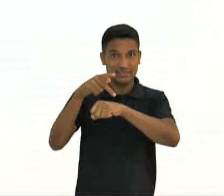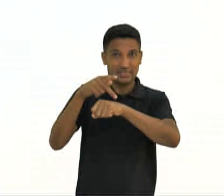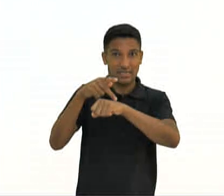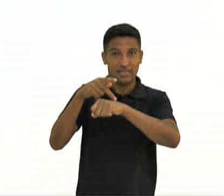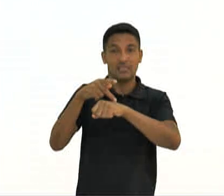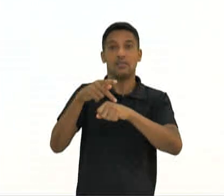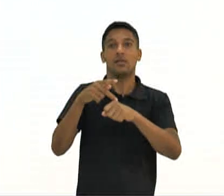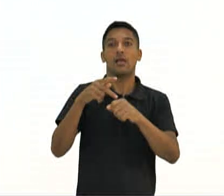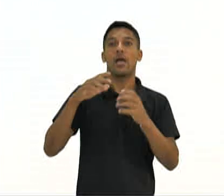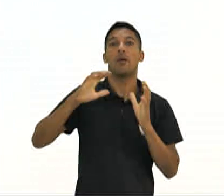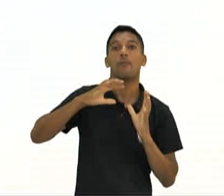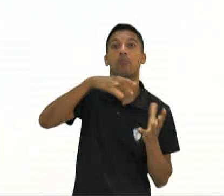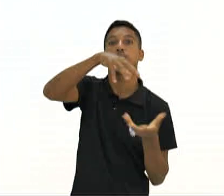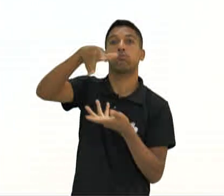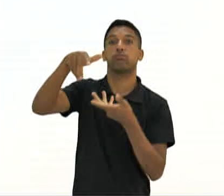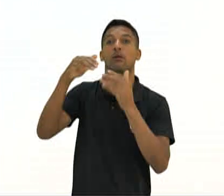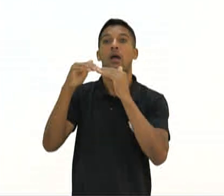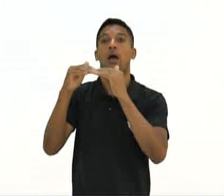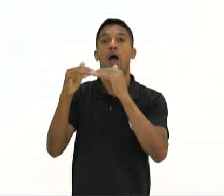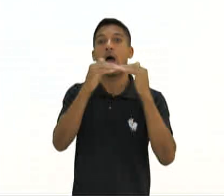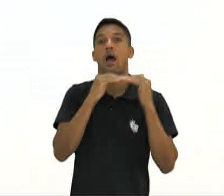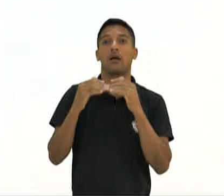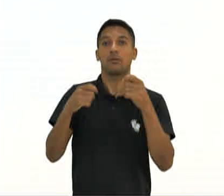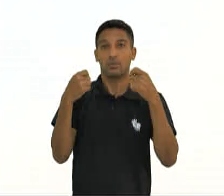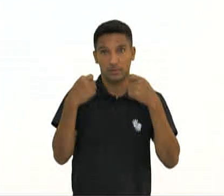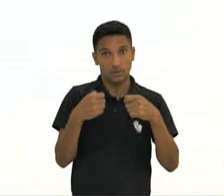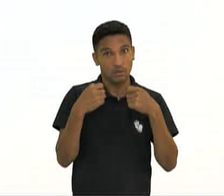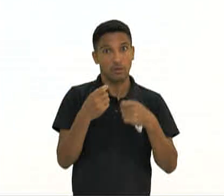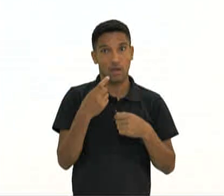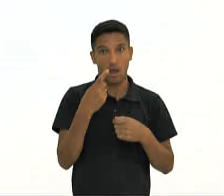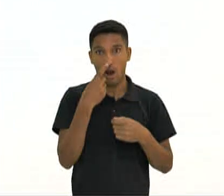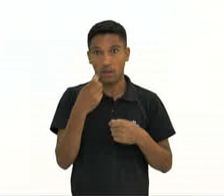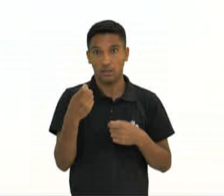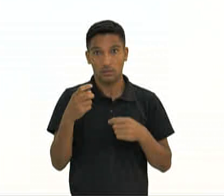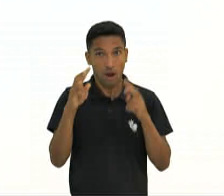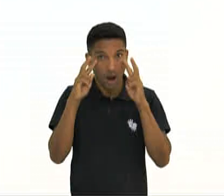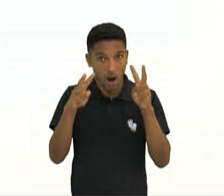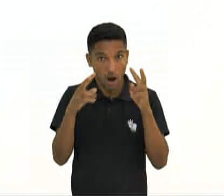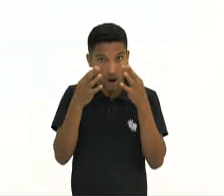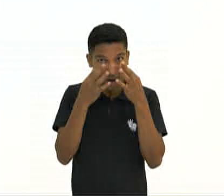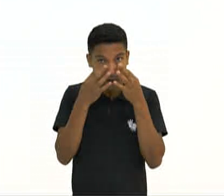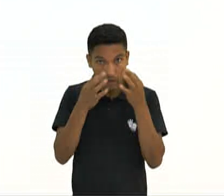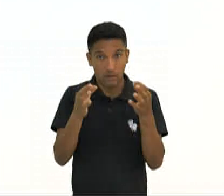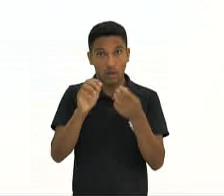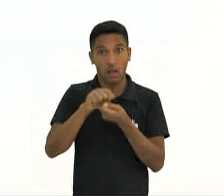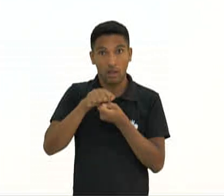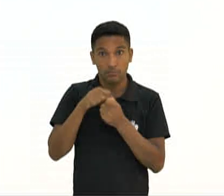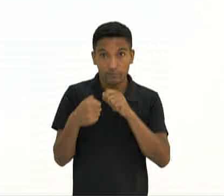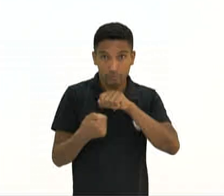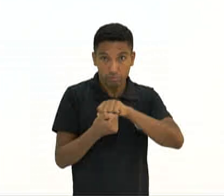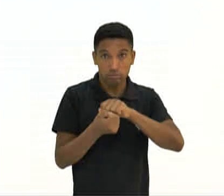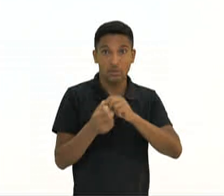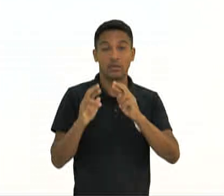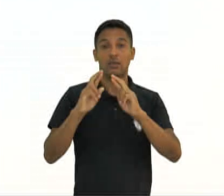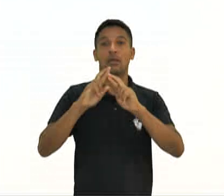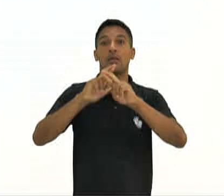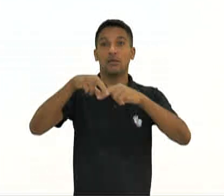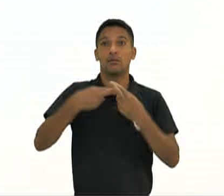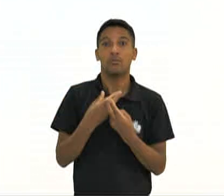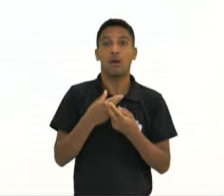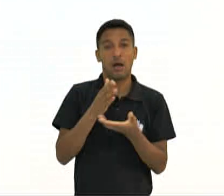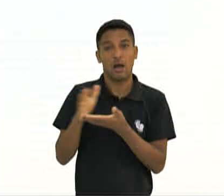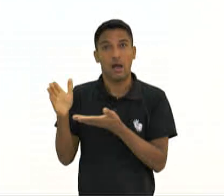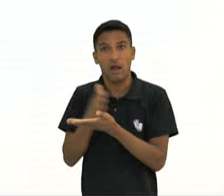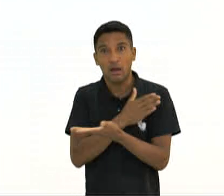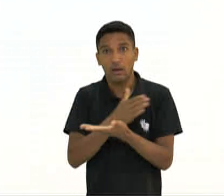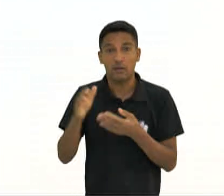ser tratado de uma maneira sistemática, adequada, com a divisão, para que a gente possa ter um volume adequado